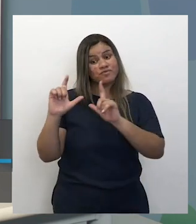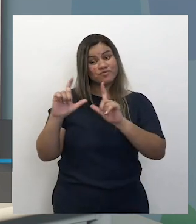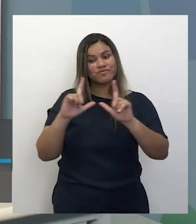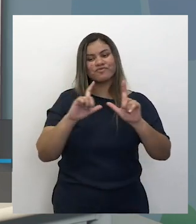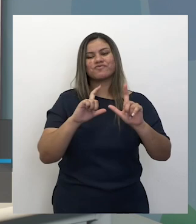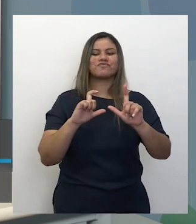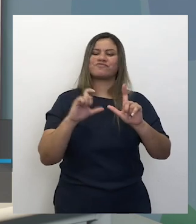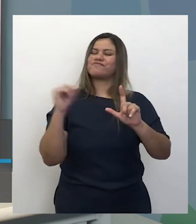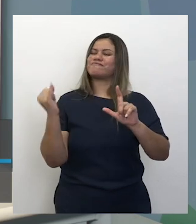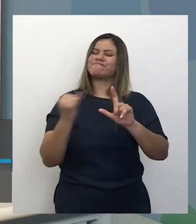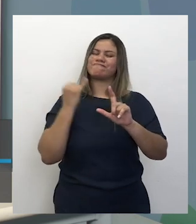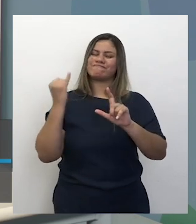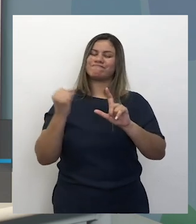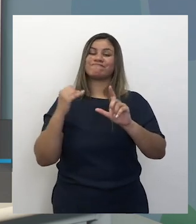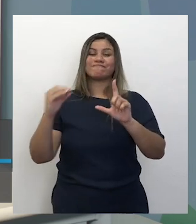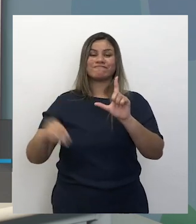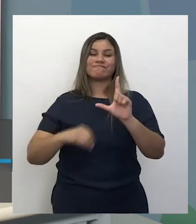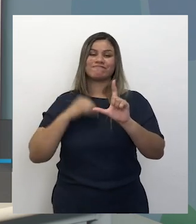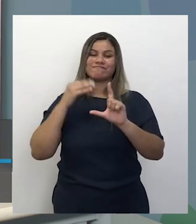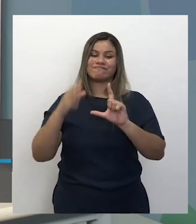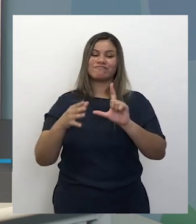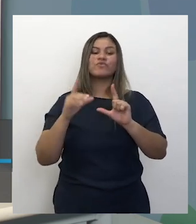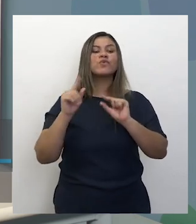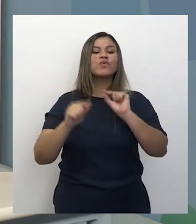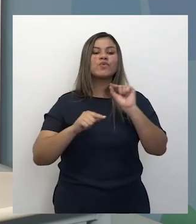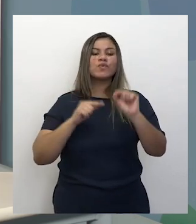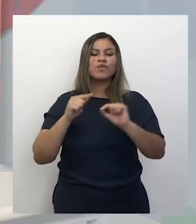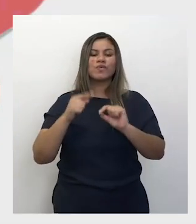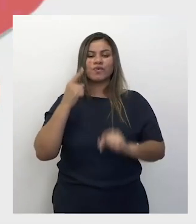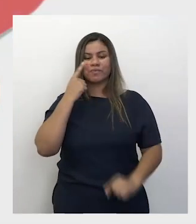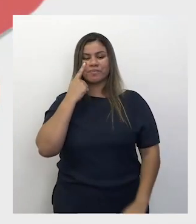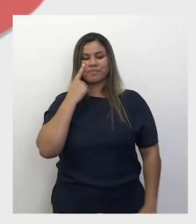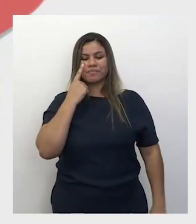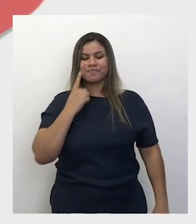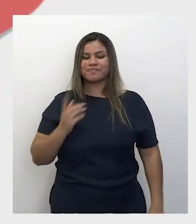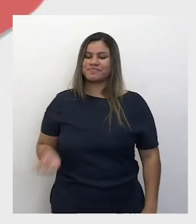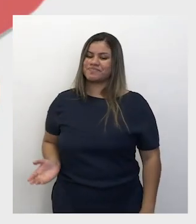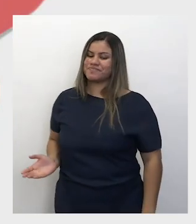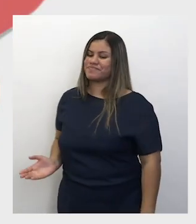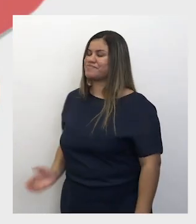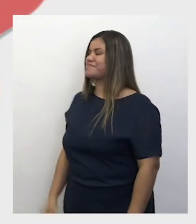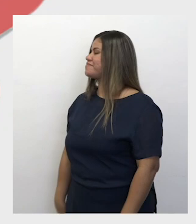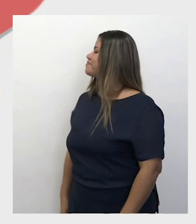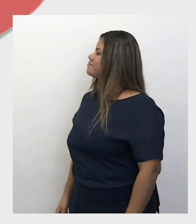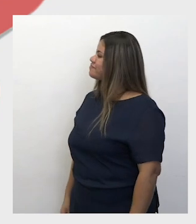é importante. E mandem para a gente para o endereço que está aqui embaixo,